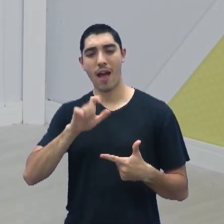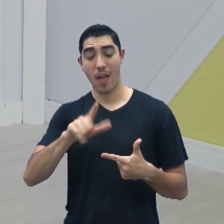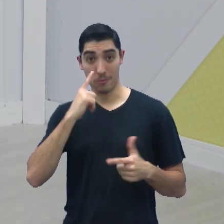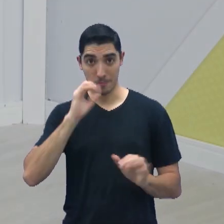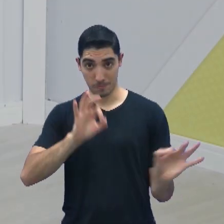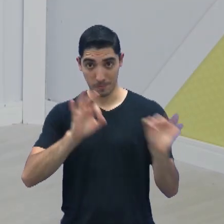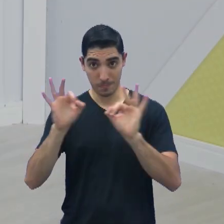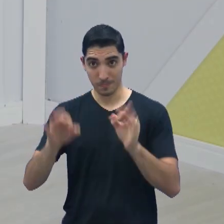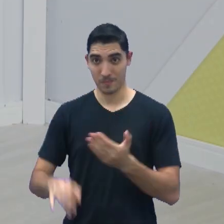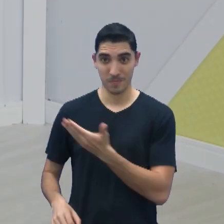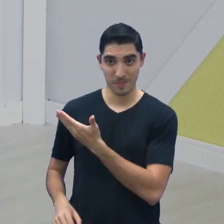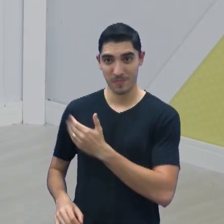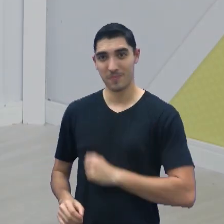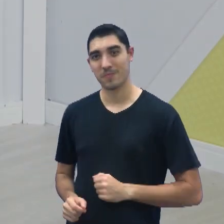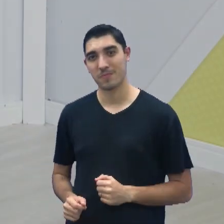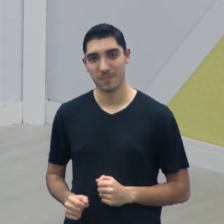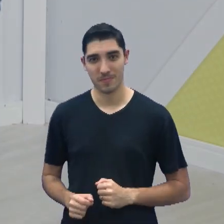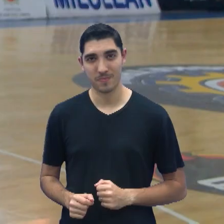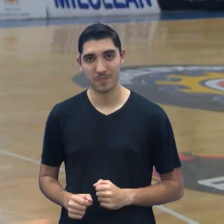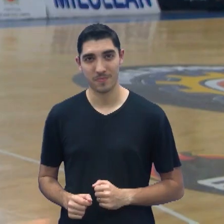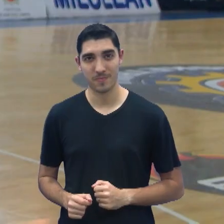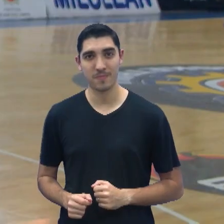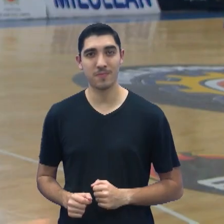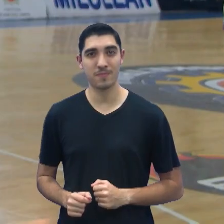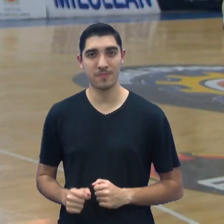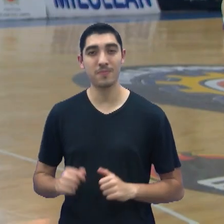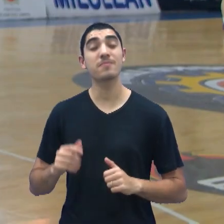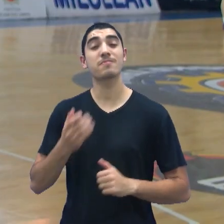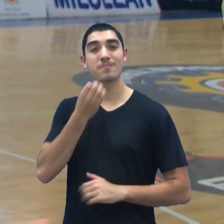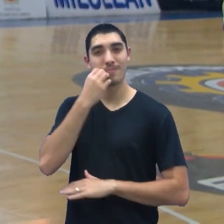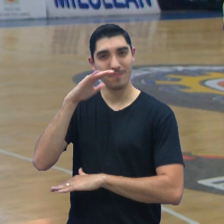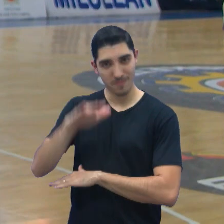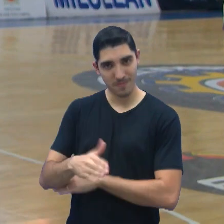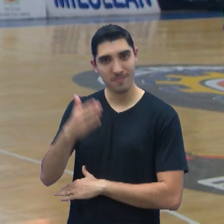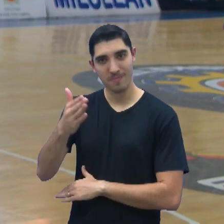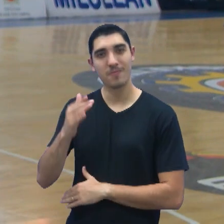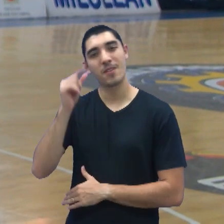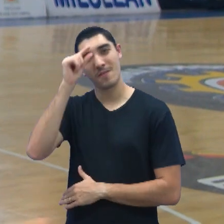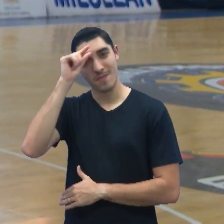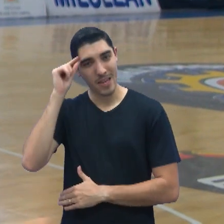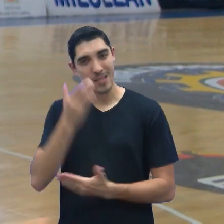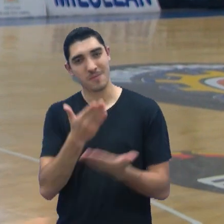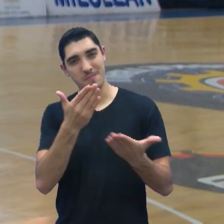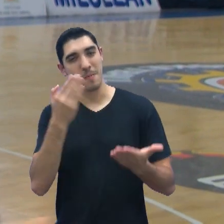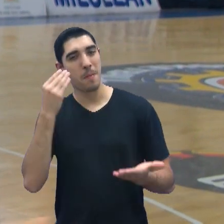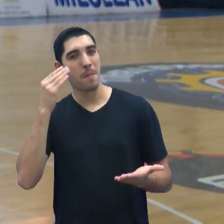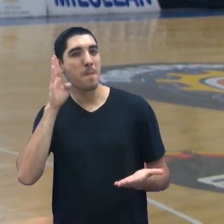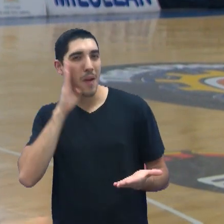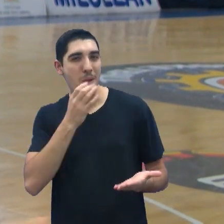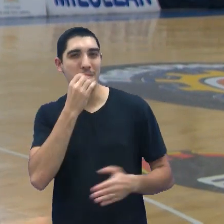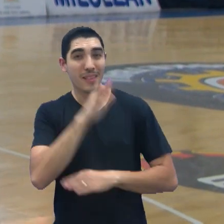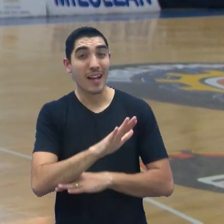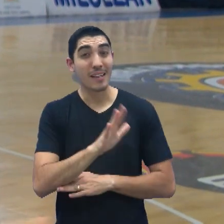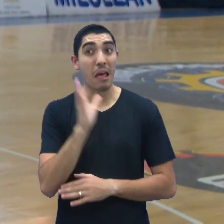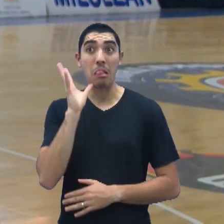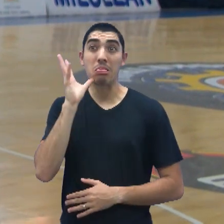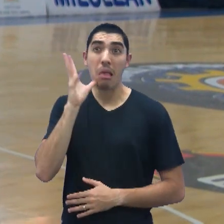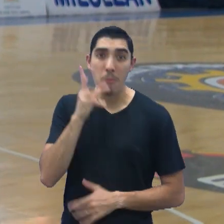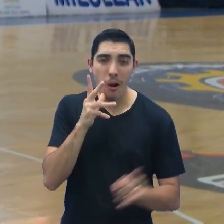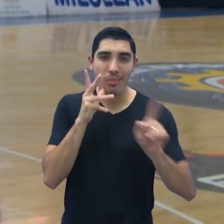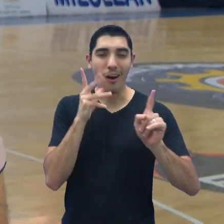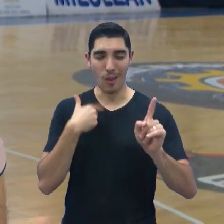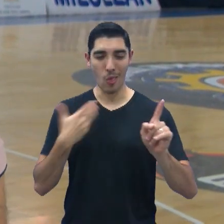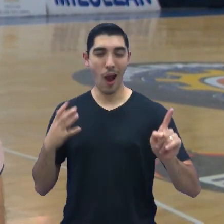solta, Piteco. Fala, Vieira, boa tarde Paulo. Bom, não demorou nem muito que eu já estou aqui de volta no Hora do